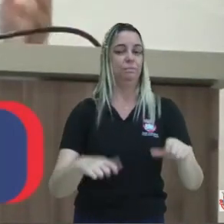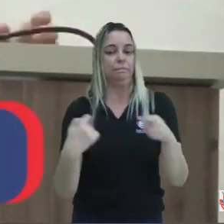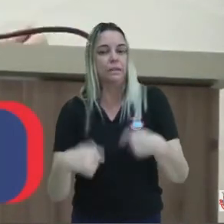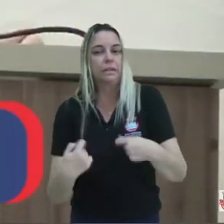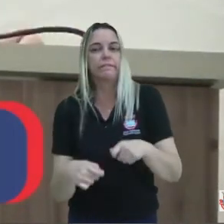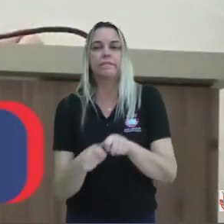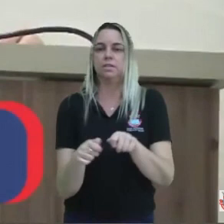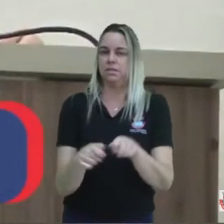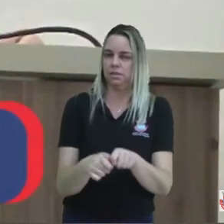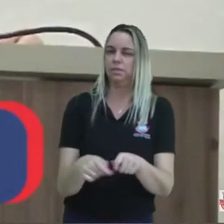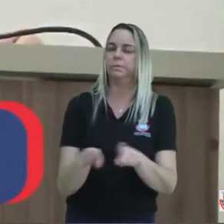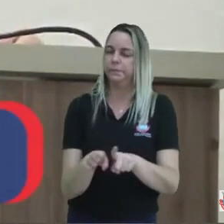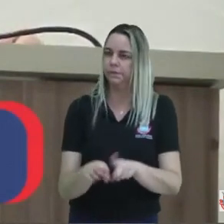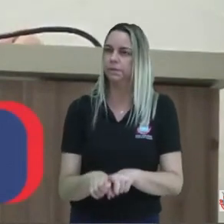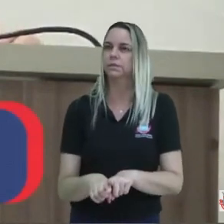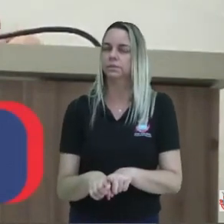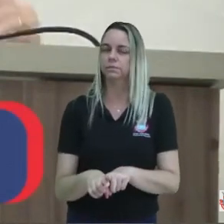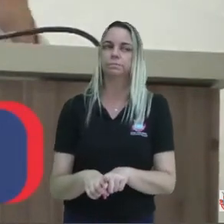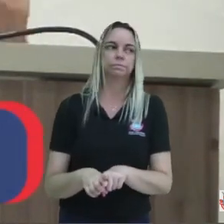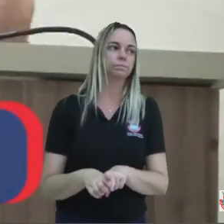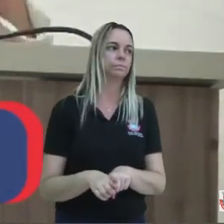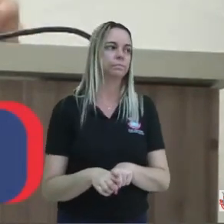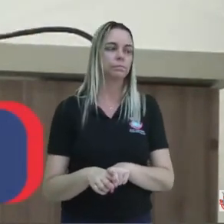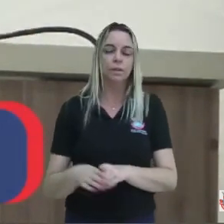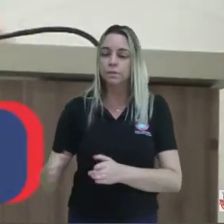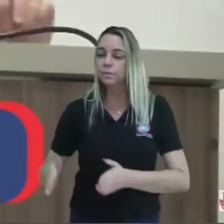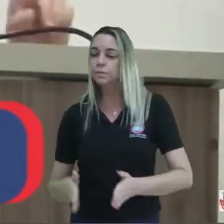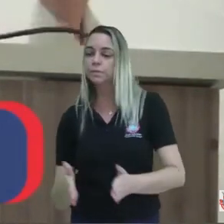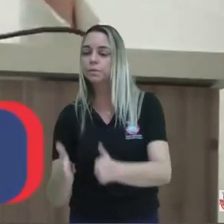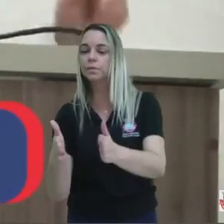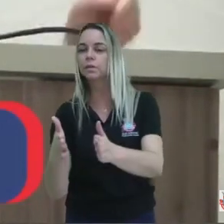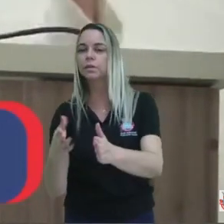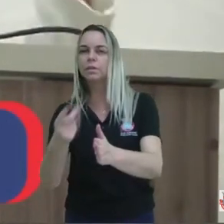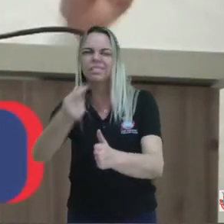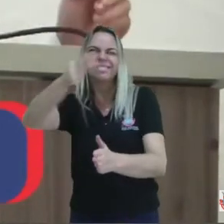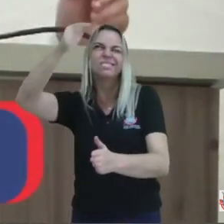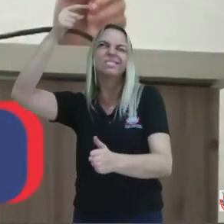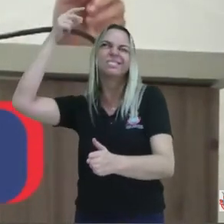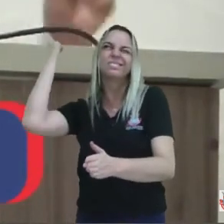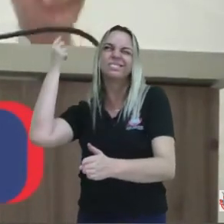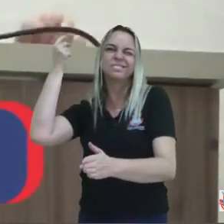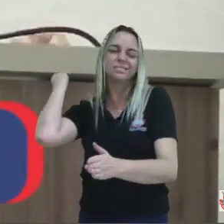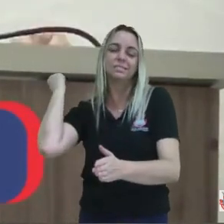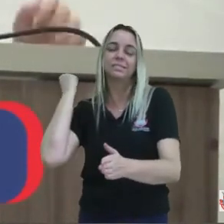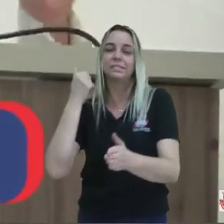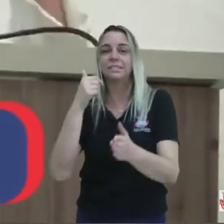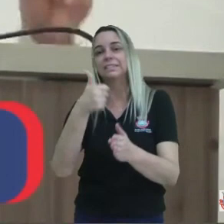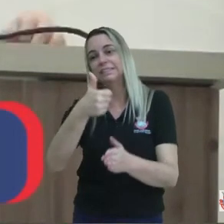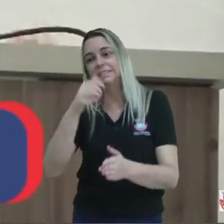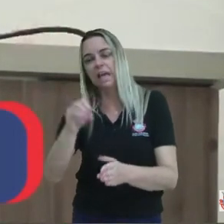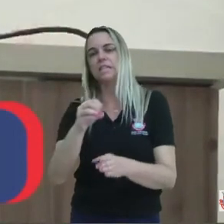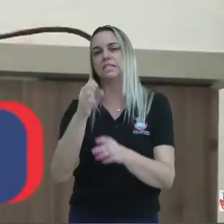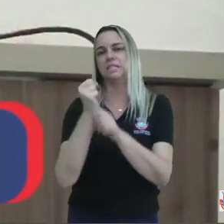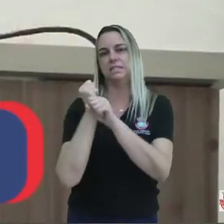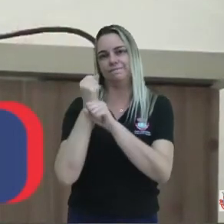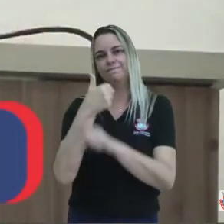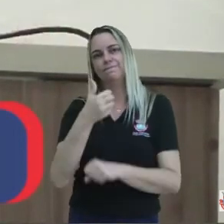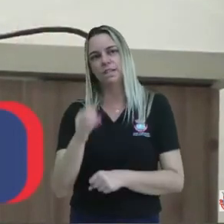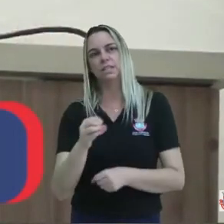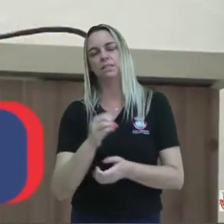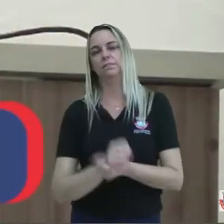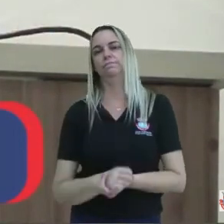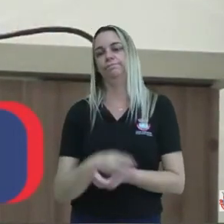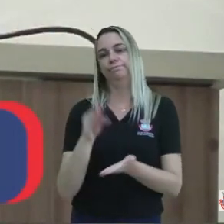pedido e ele vai deixar lá até terminar. Assim como também vai ter que subir e fazer a estrada que vai até